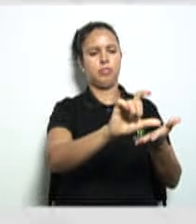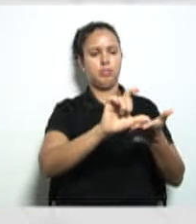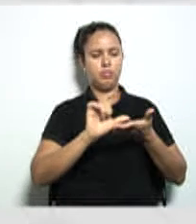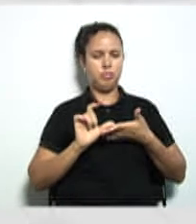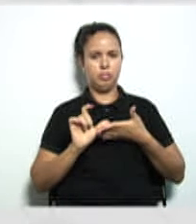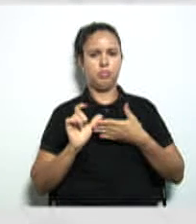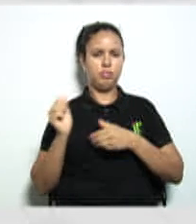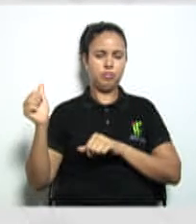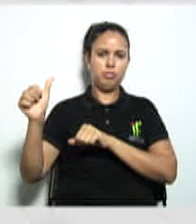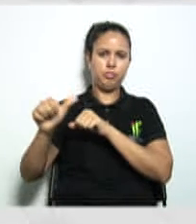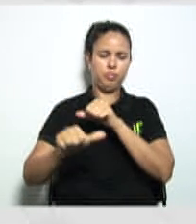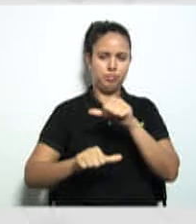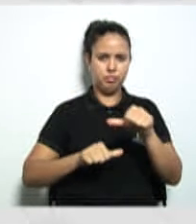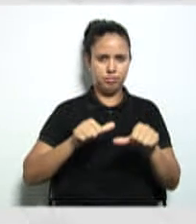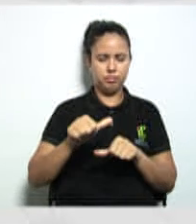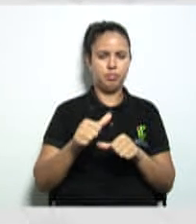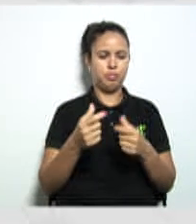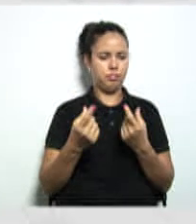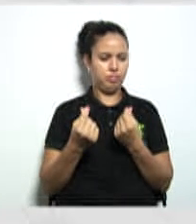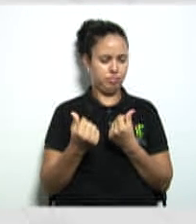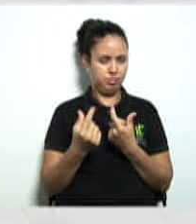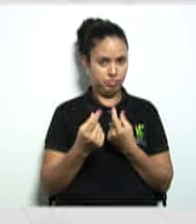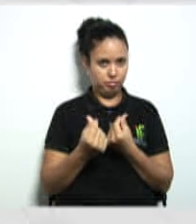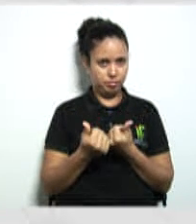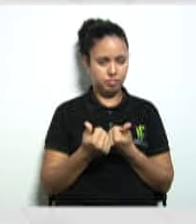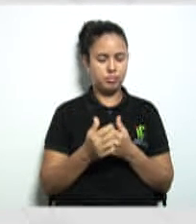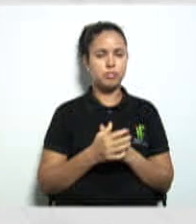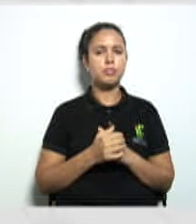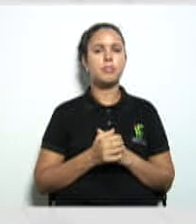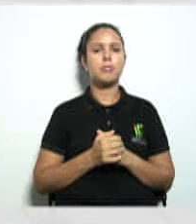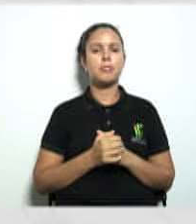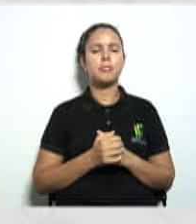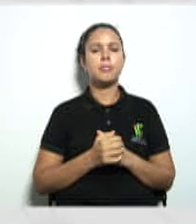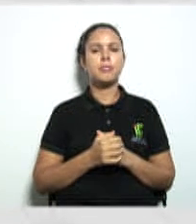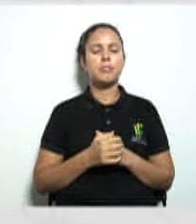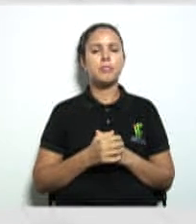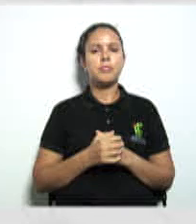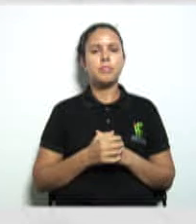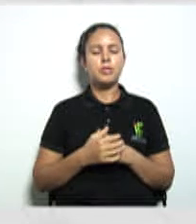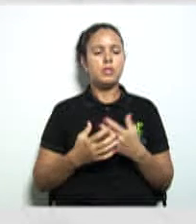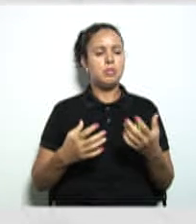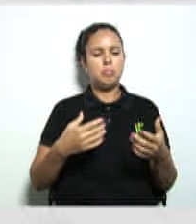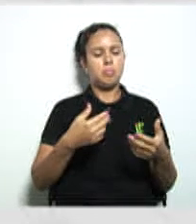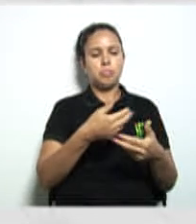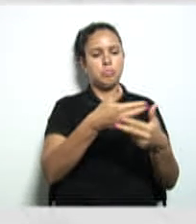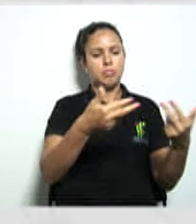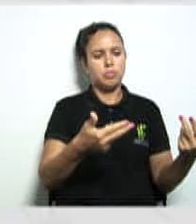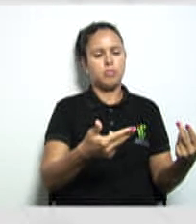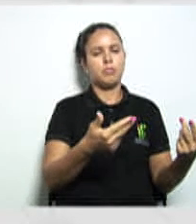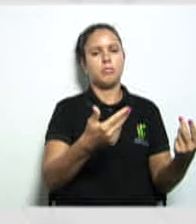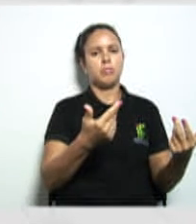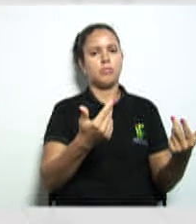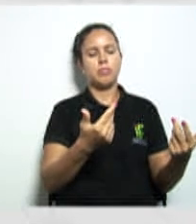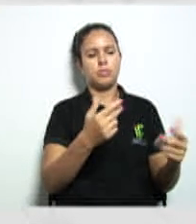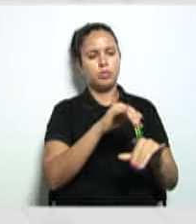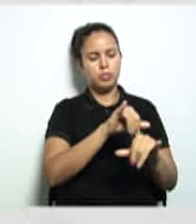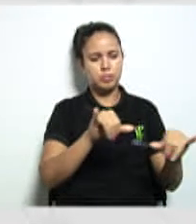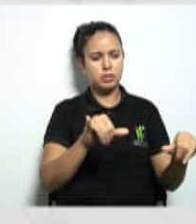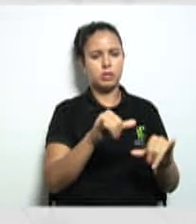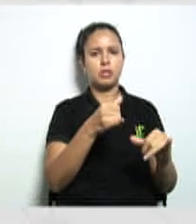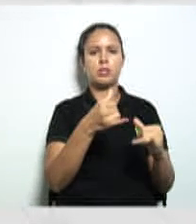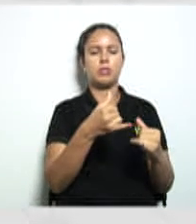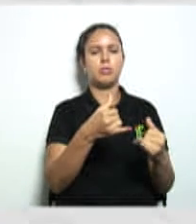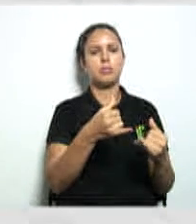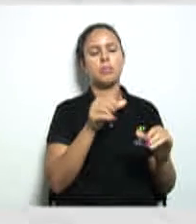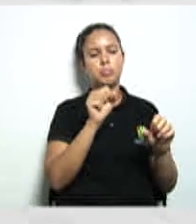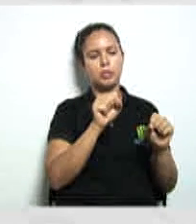de transformar algo em dinheiro. Olha só, basicamente qualquer coisa, objeto, informação, por exemplo, ela